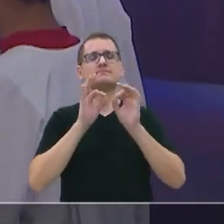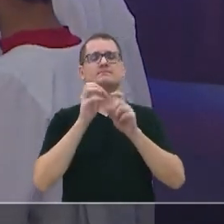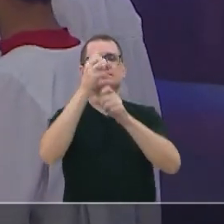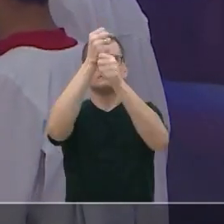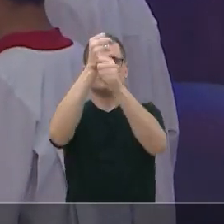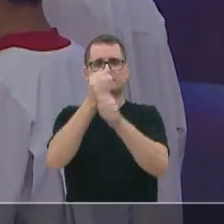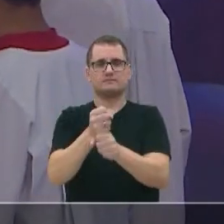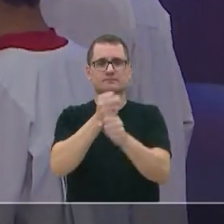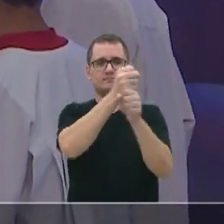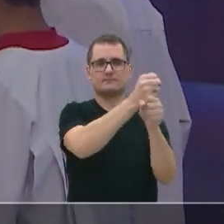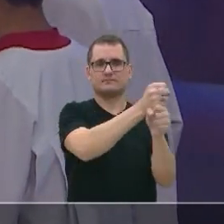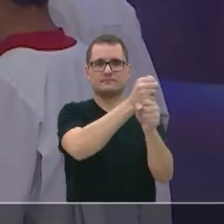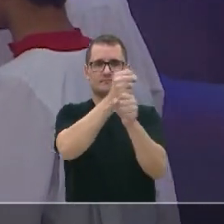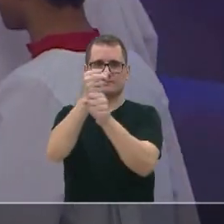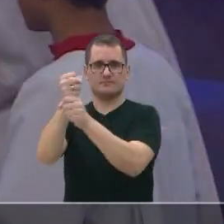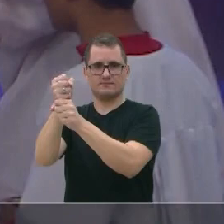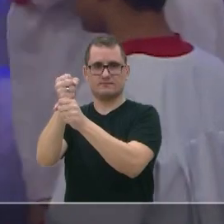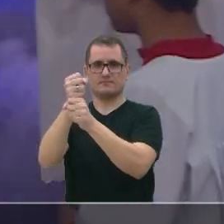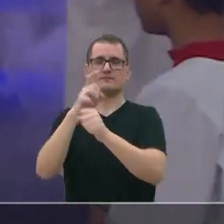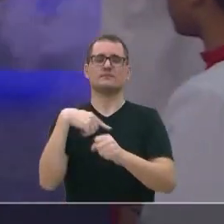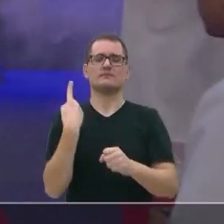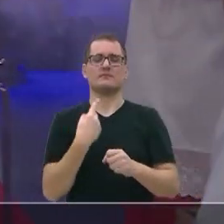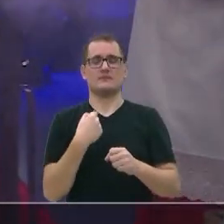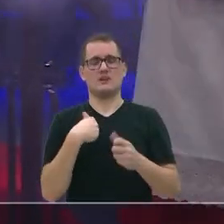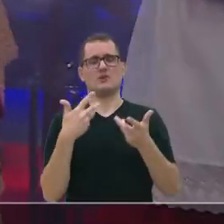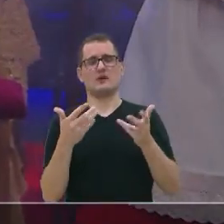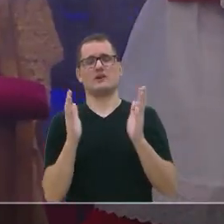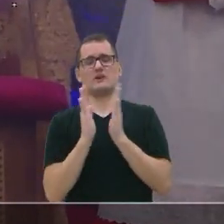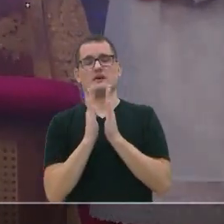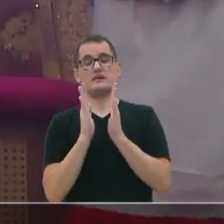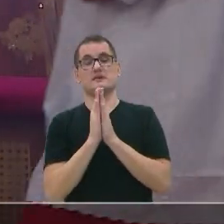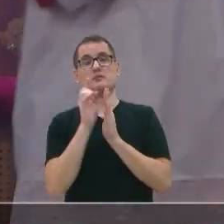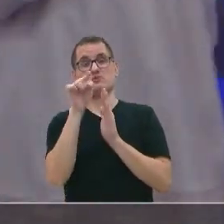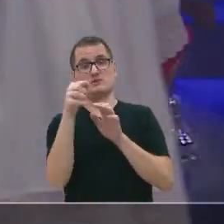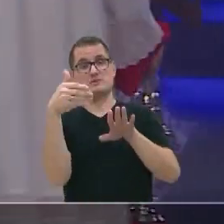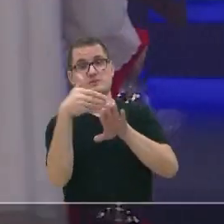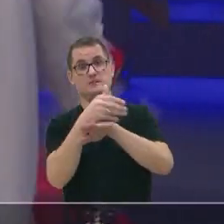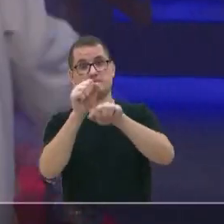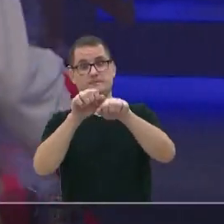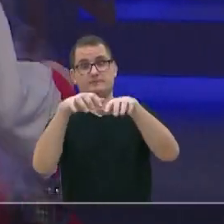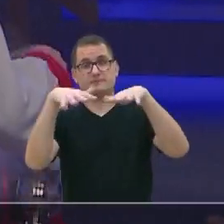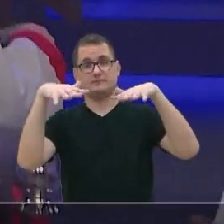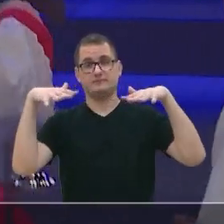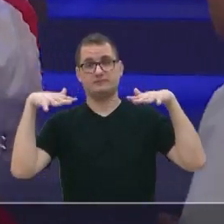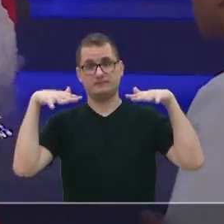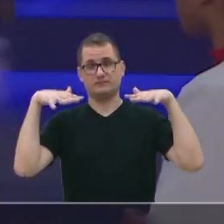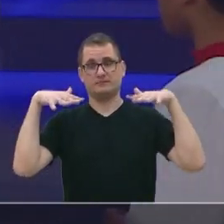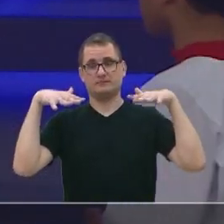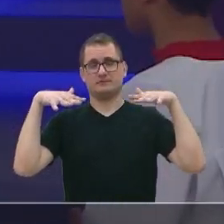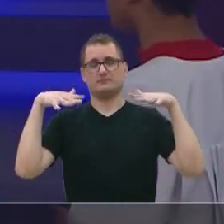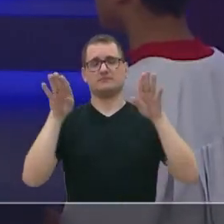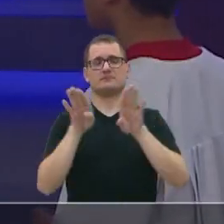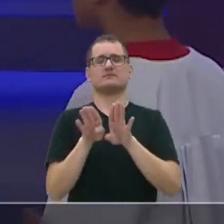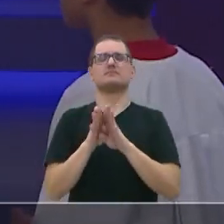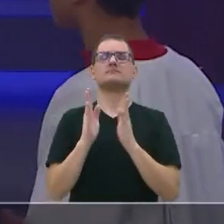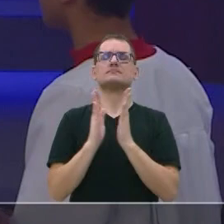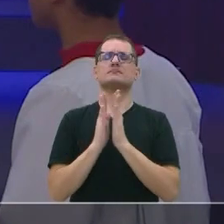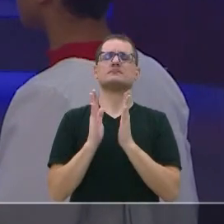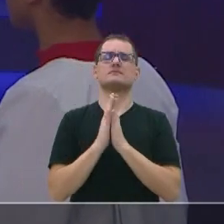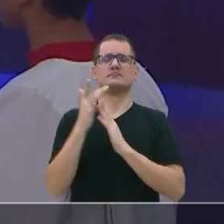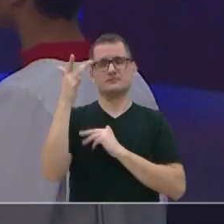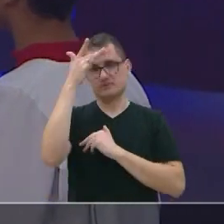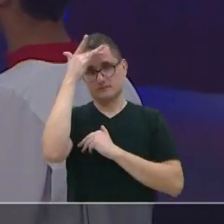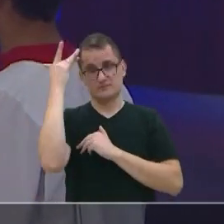neste momento. Rezar por você neste anfiteatro, Jesus das Santas Chagas. Rezar por aqueles que